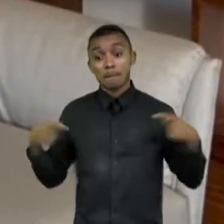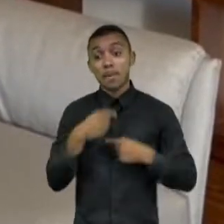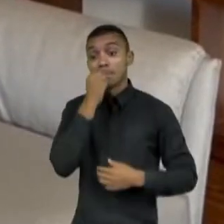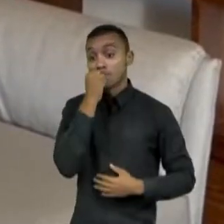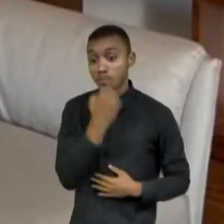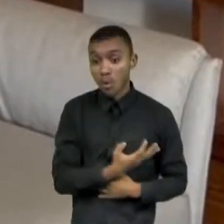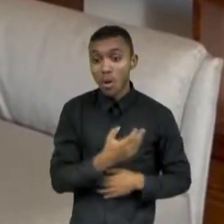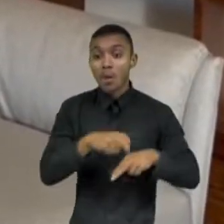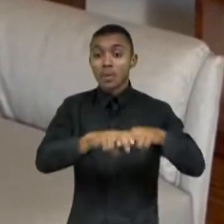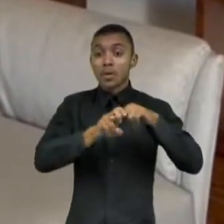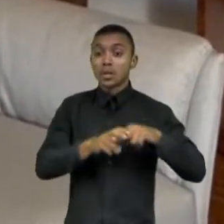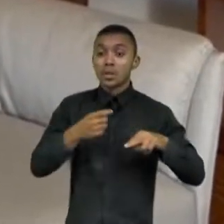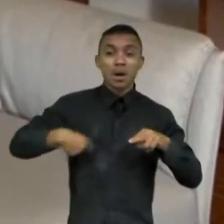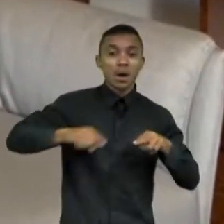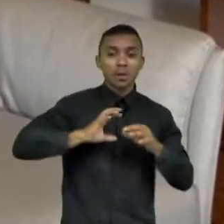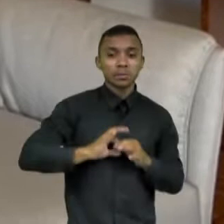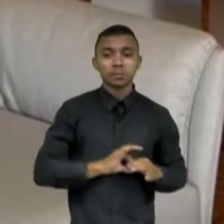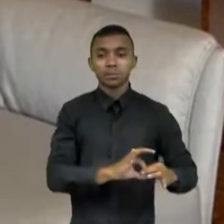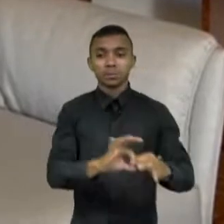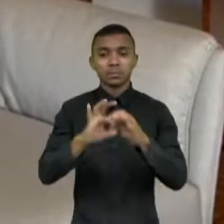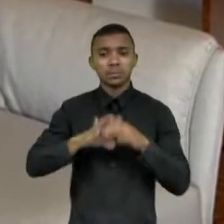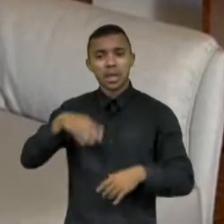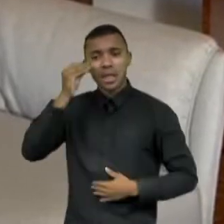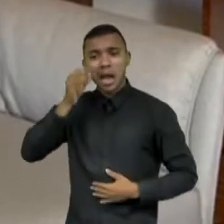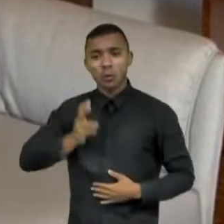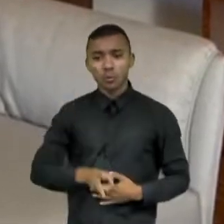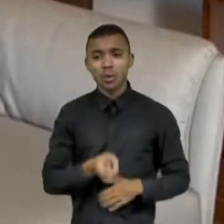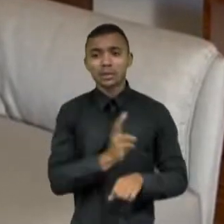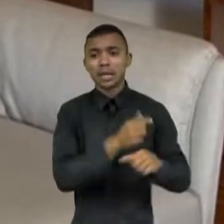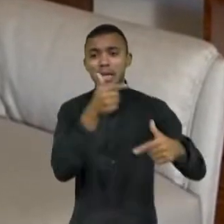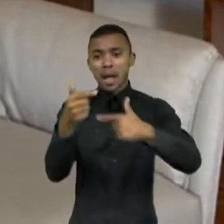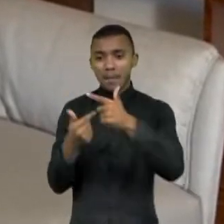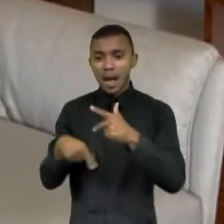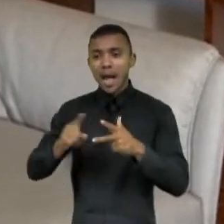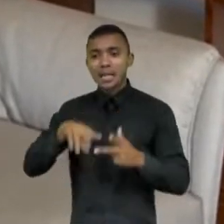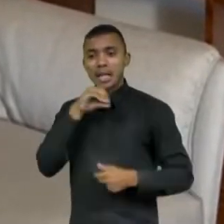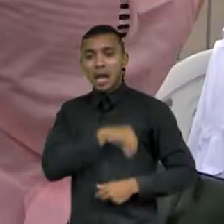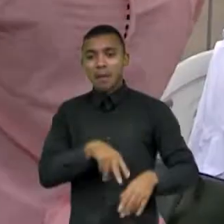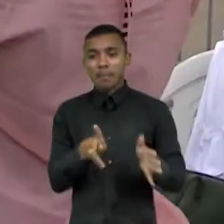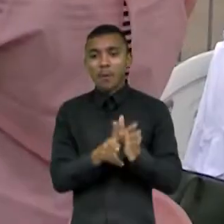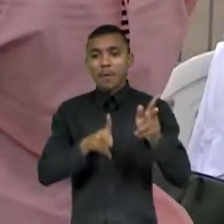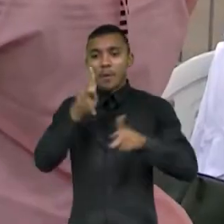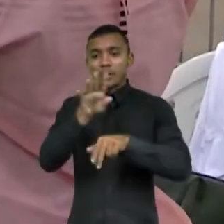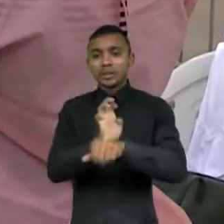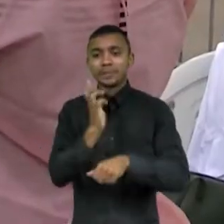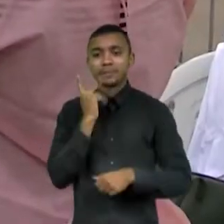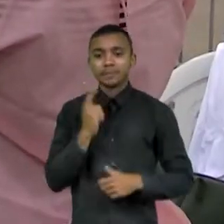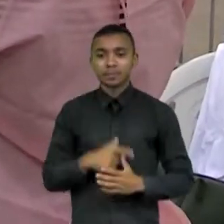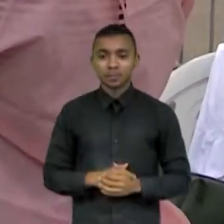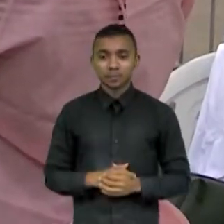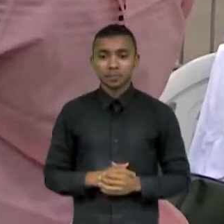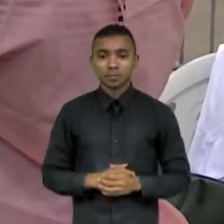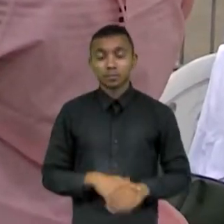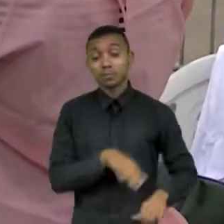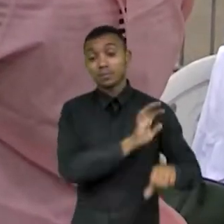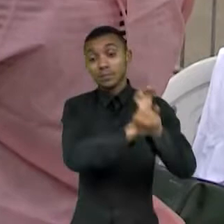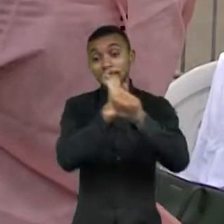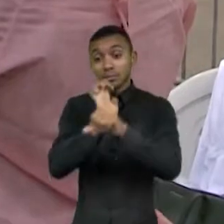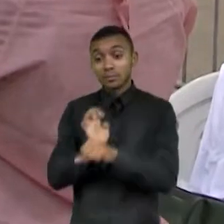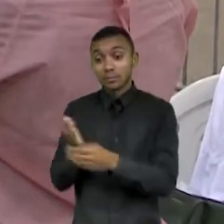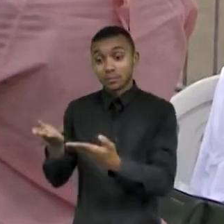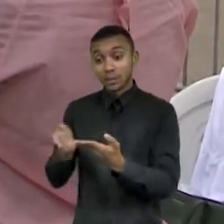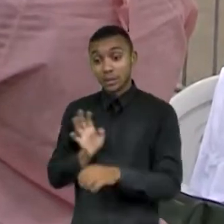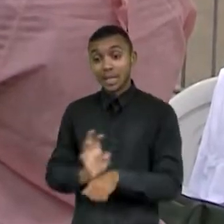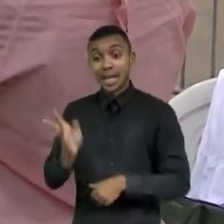agora vamos nos unir e fortalecer emprego e renda para o povo brasileiro. Em diversos estados, como o Ceará, o uso